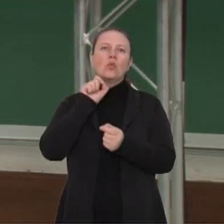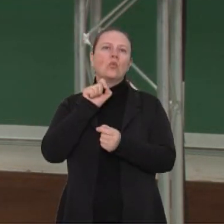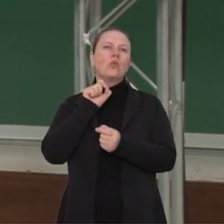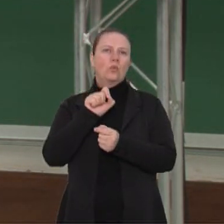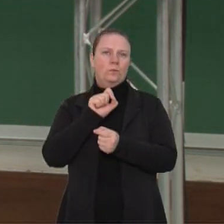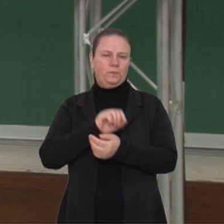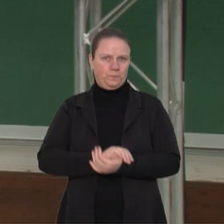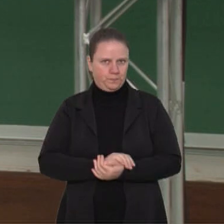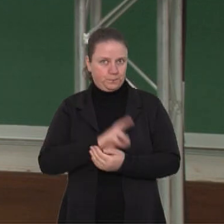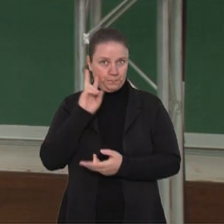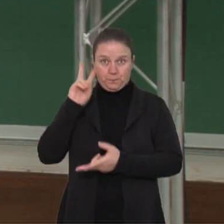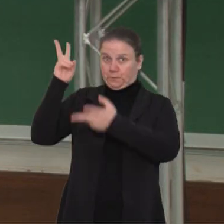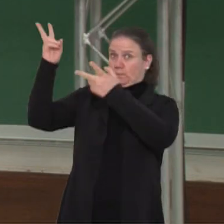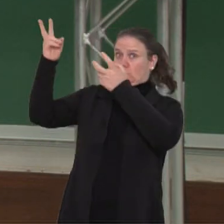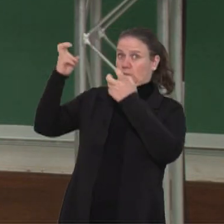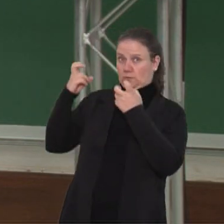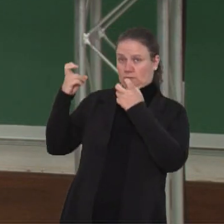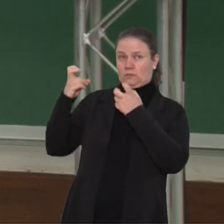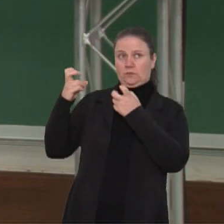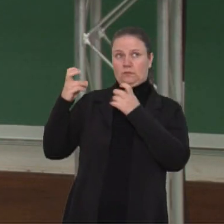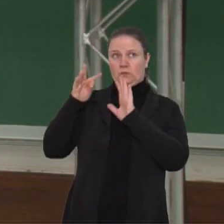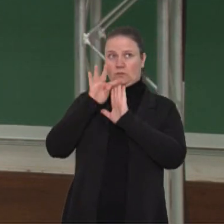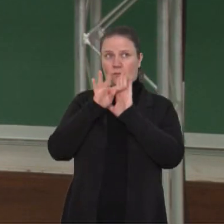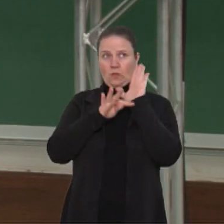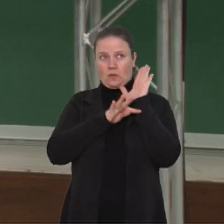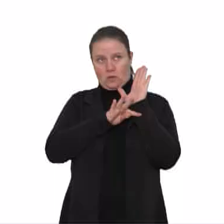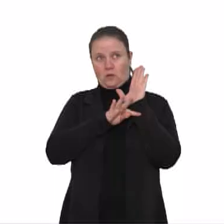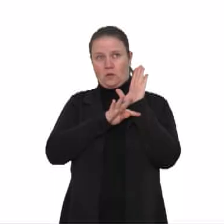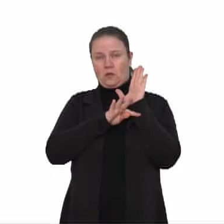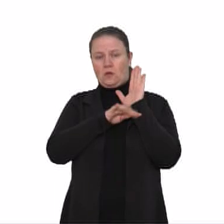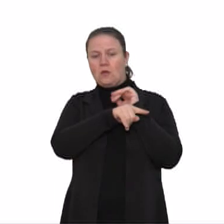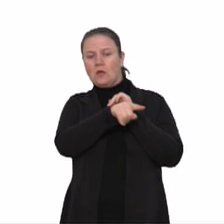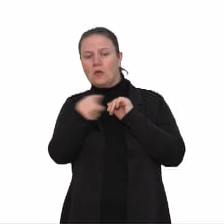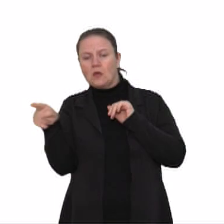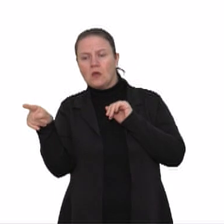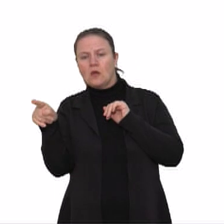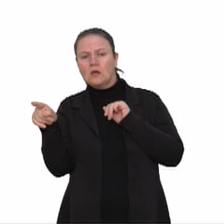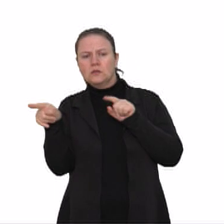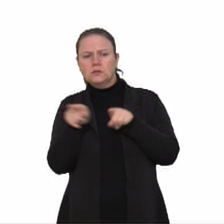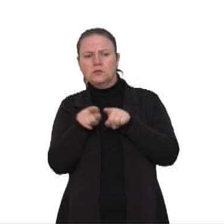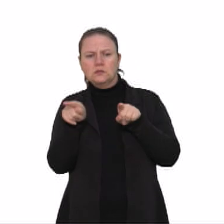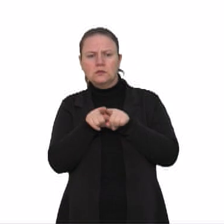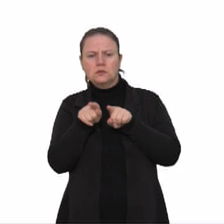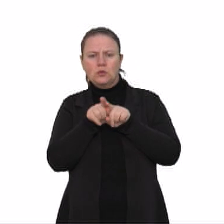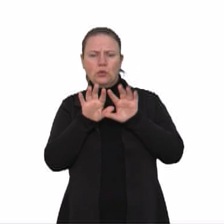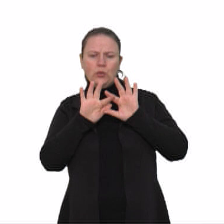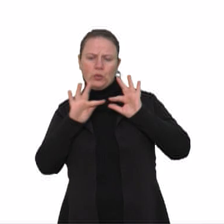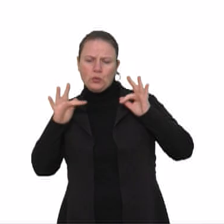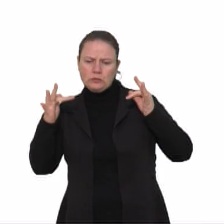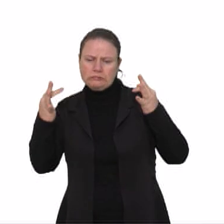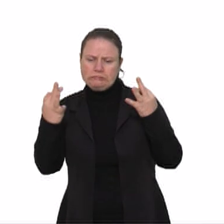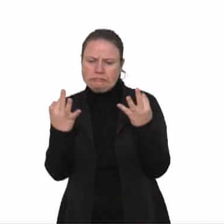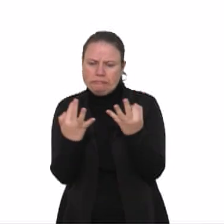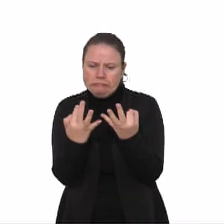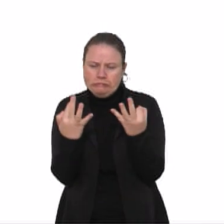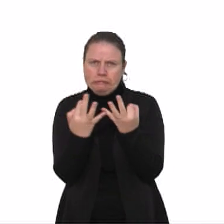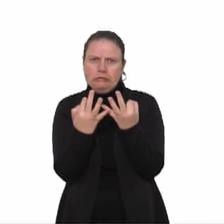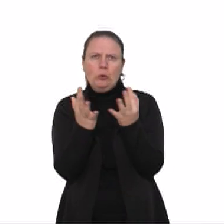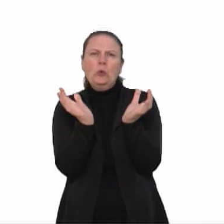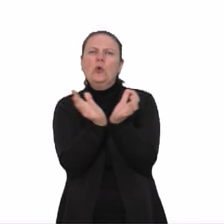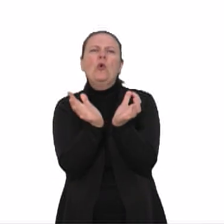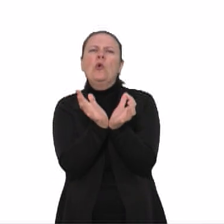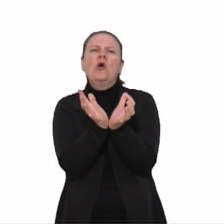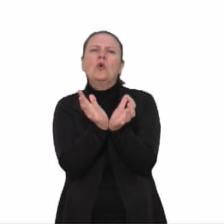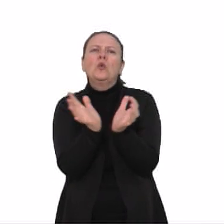referencial. Observe aqui, então, ó, no trecho. Eles fazem parte de uma grande família de vírus que